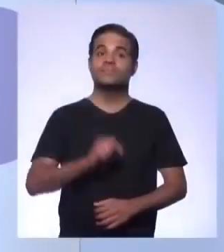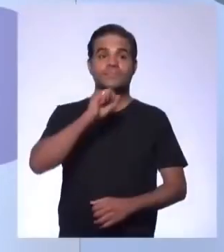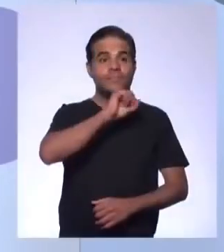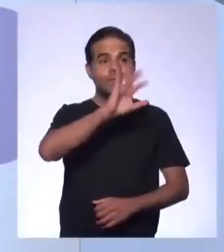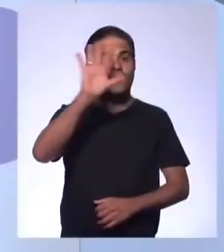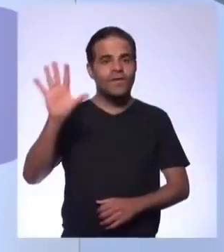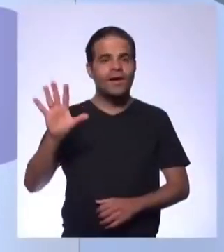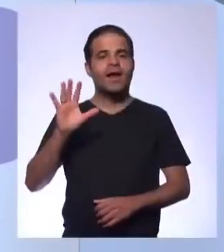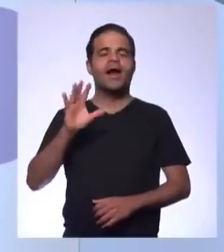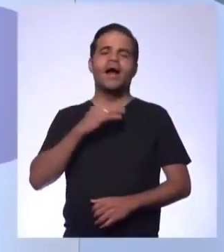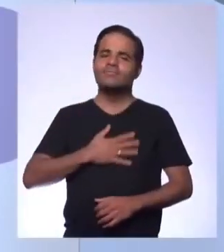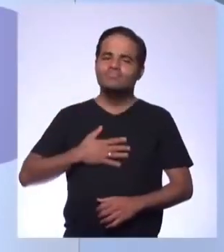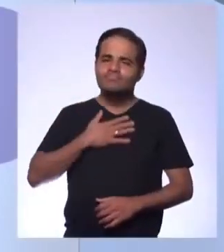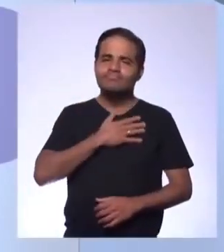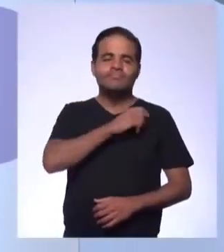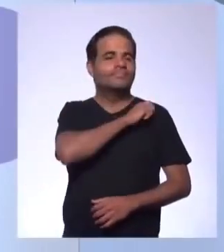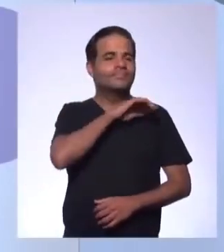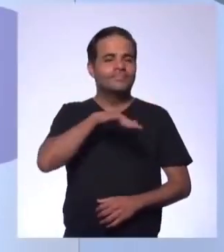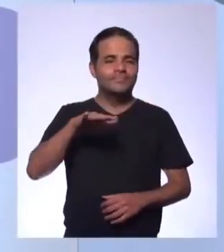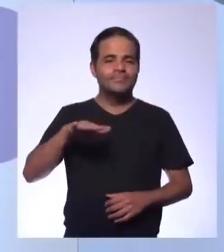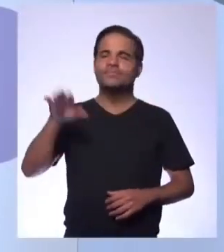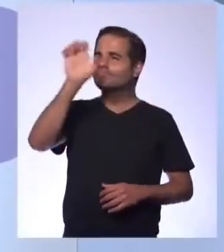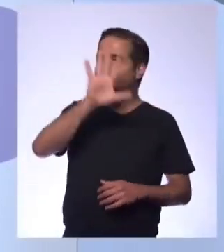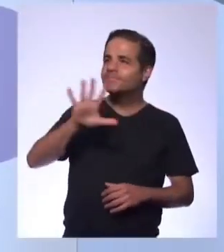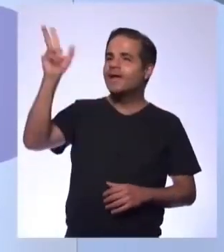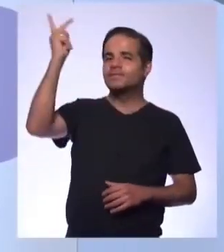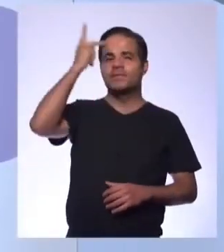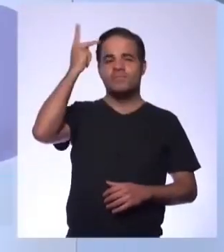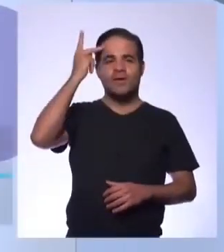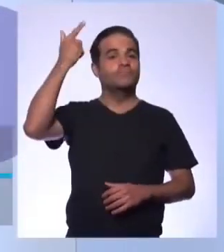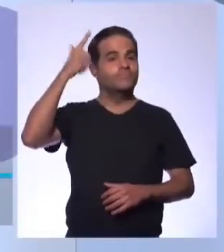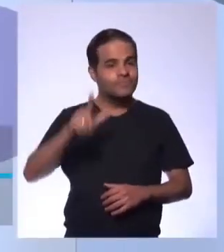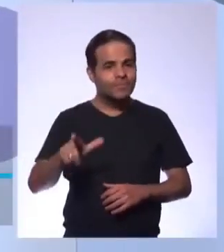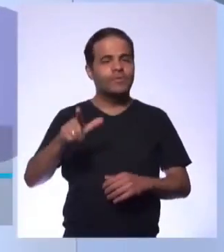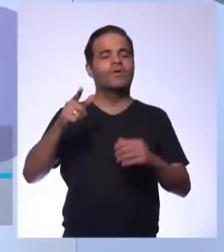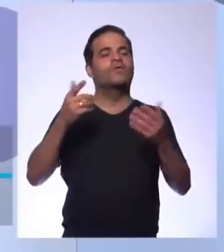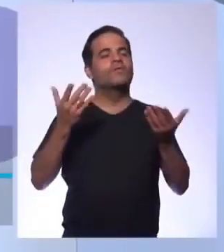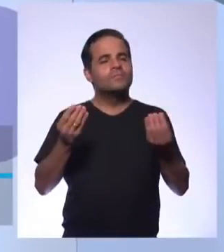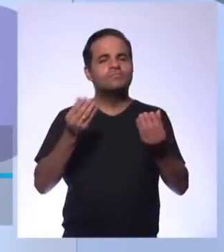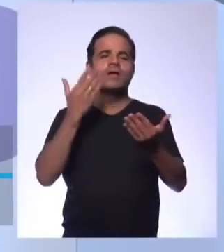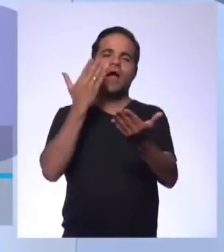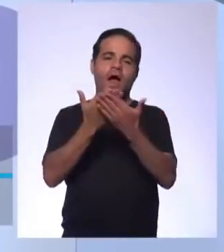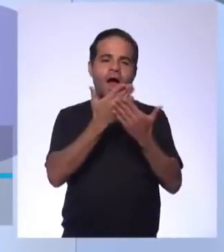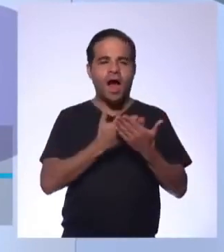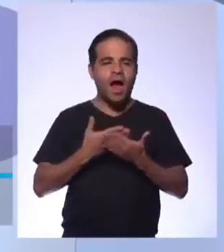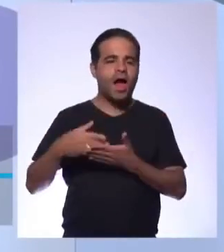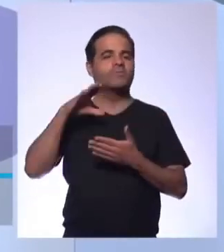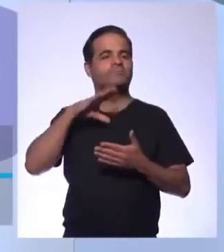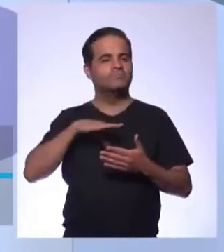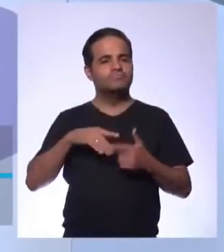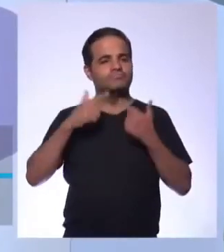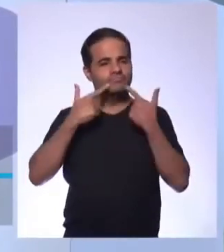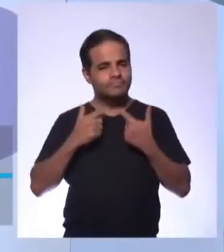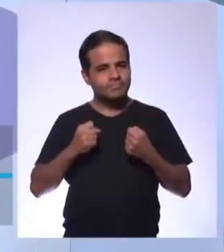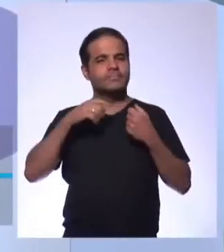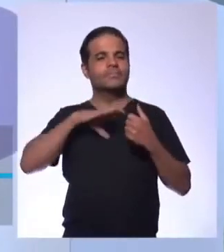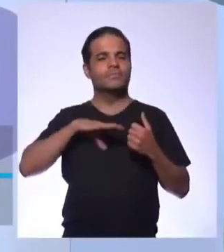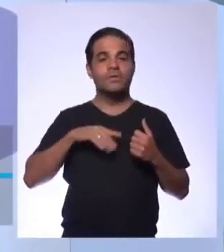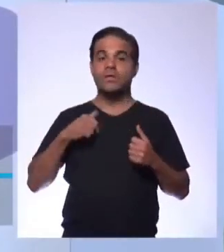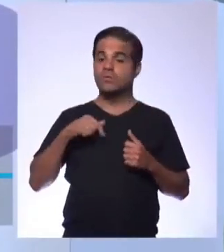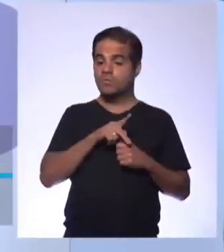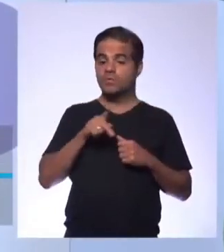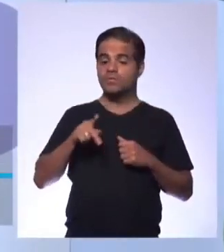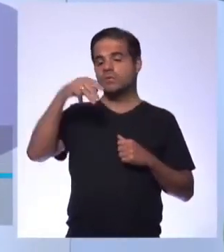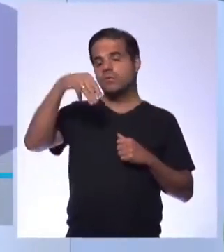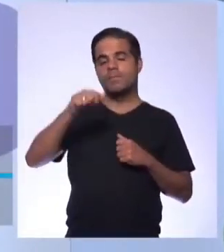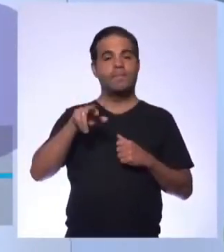Olá, queridíssimos alunos do estado de São Paulo. Estamos aqui mais uma vez para mais uma aula de língua portuguesa. Eu sou o professor Mauro